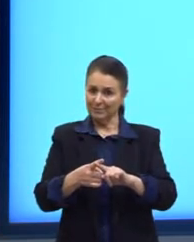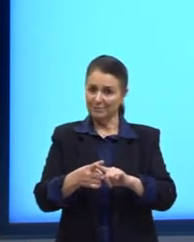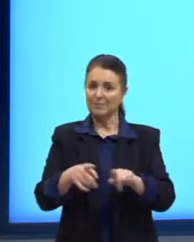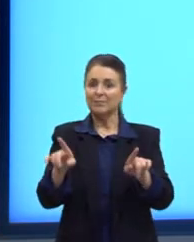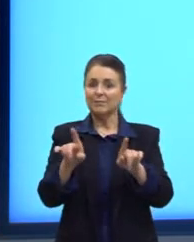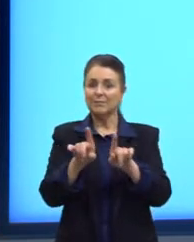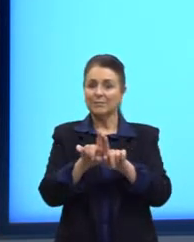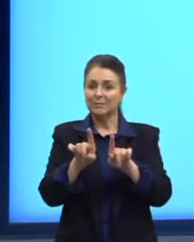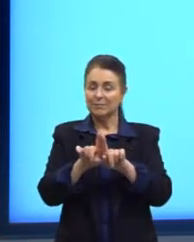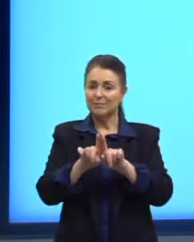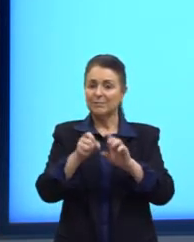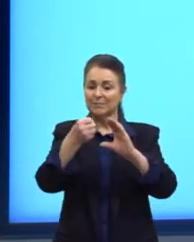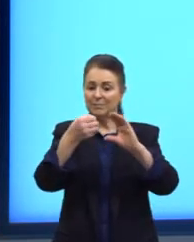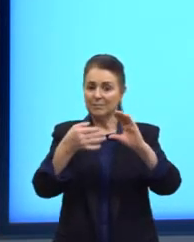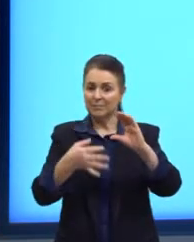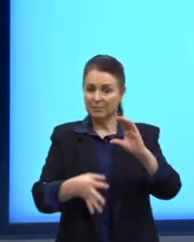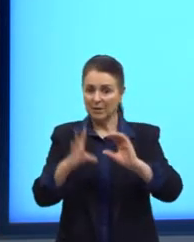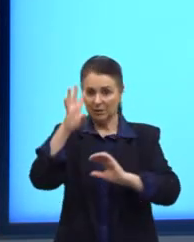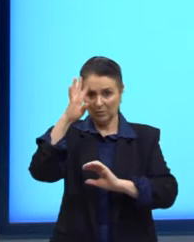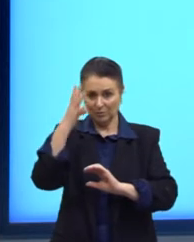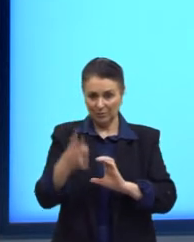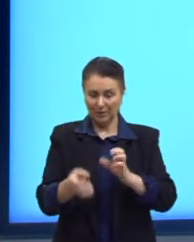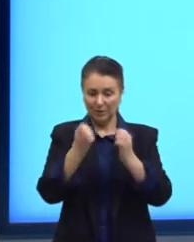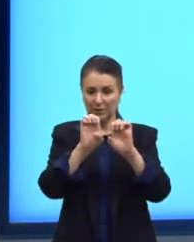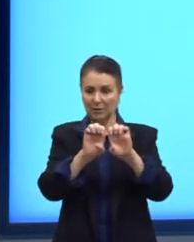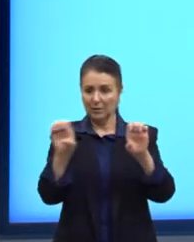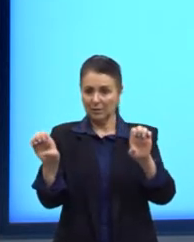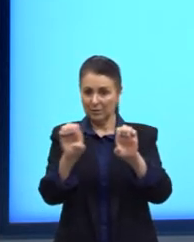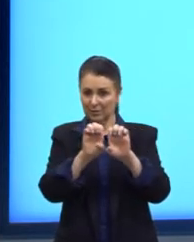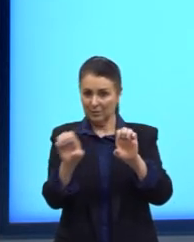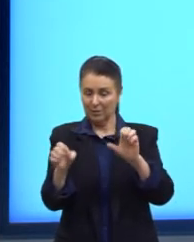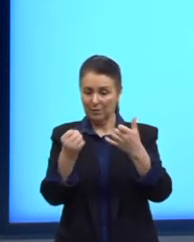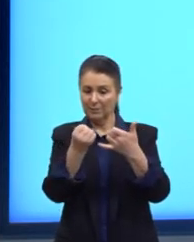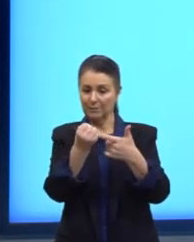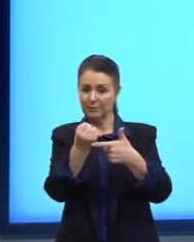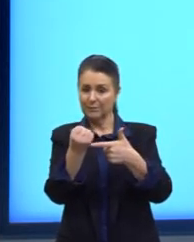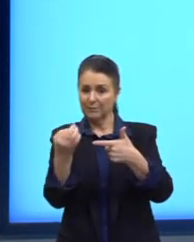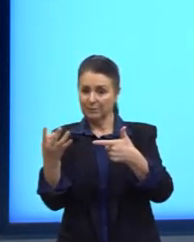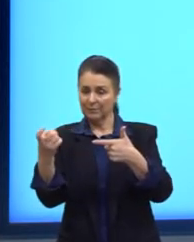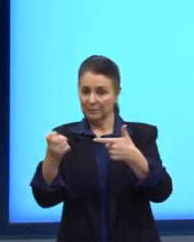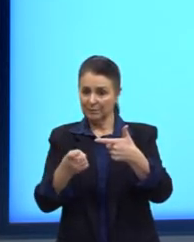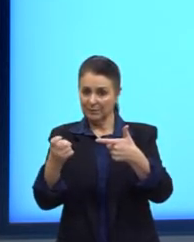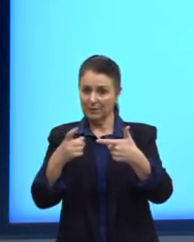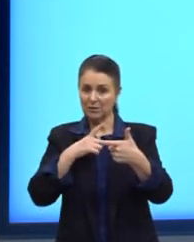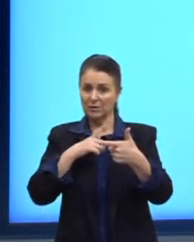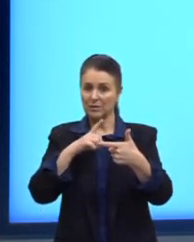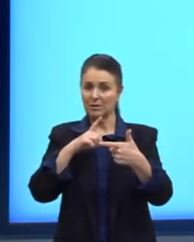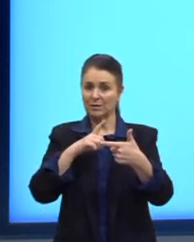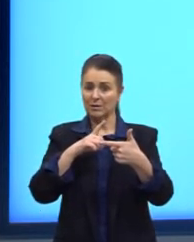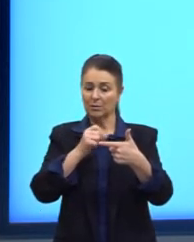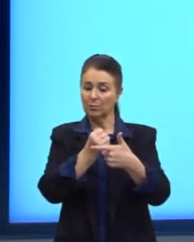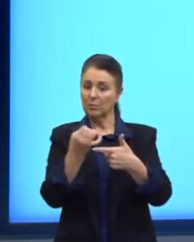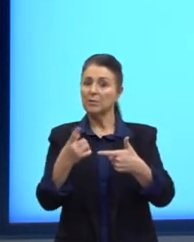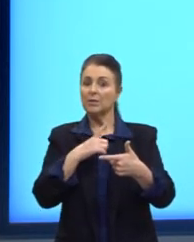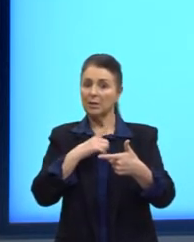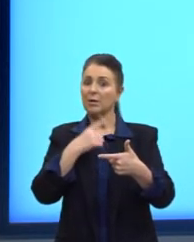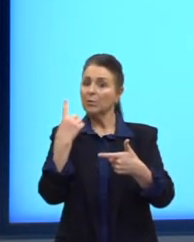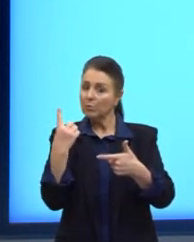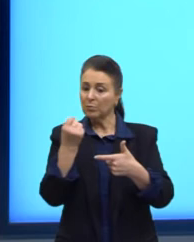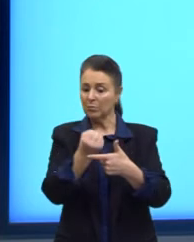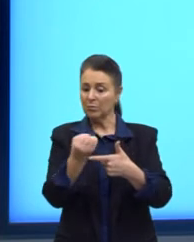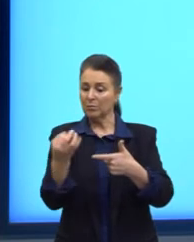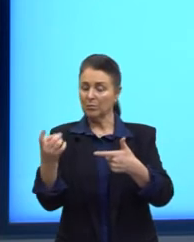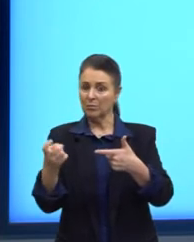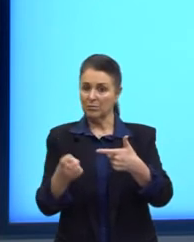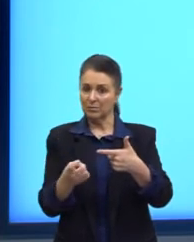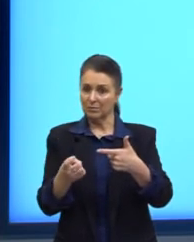uma equação logarítmica não podemos esquecer as condições de existência de um logaritmo então nós temos aqui